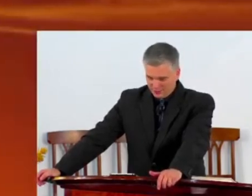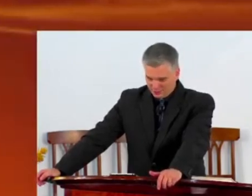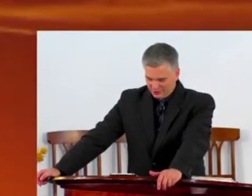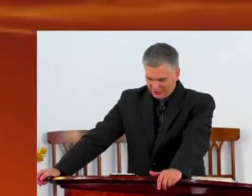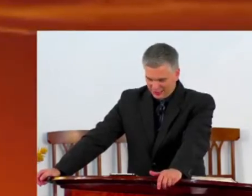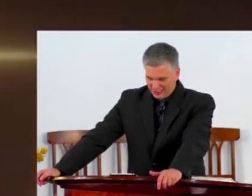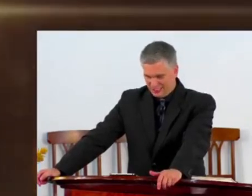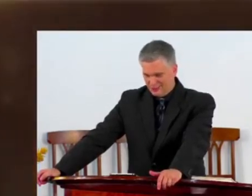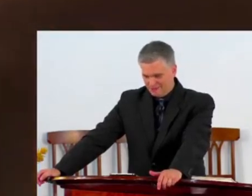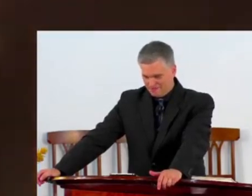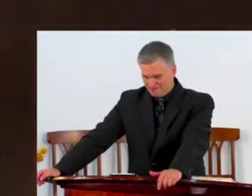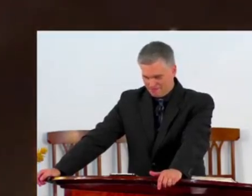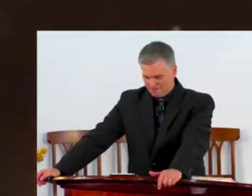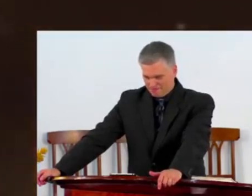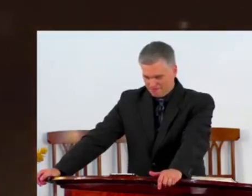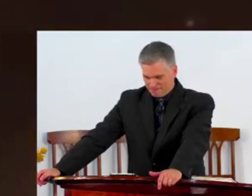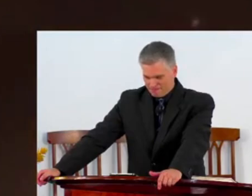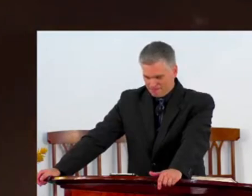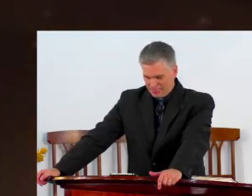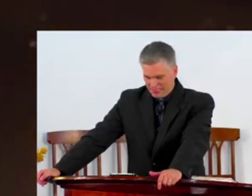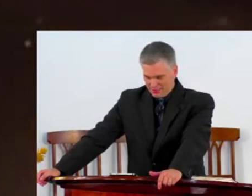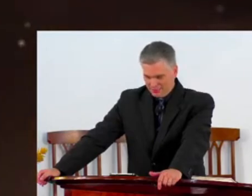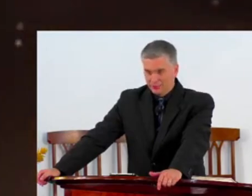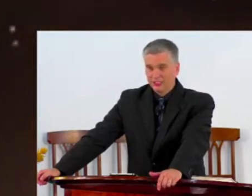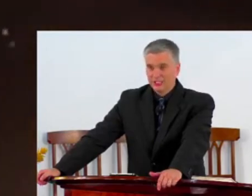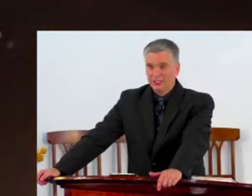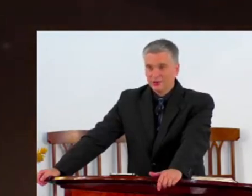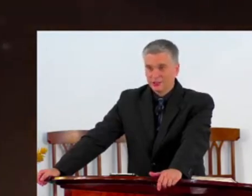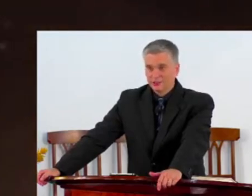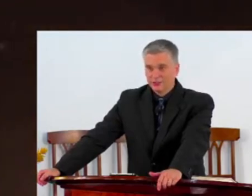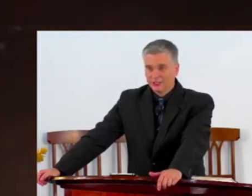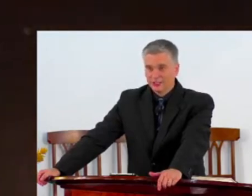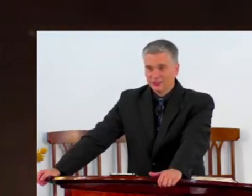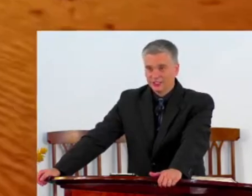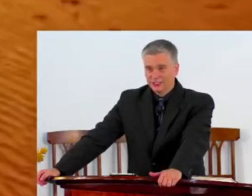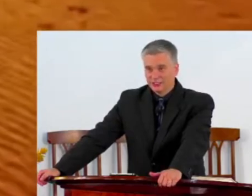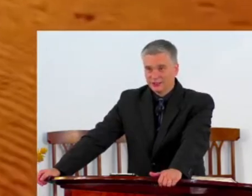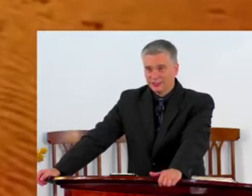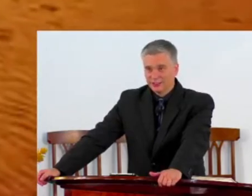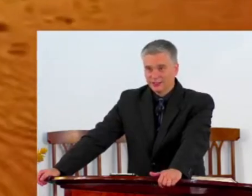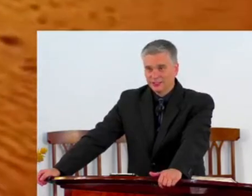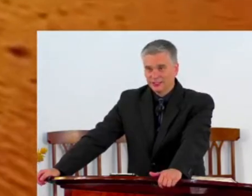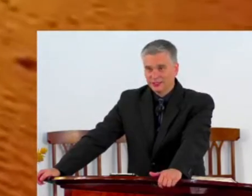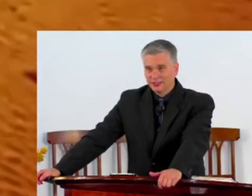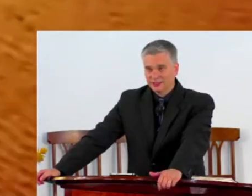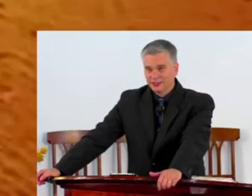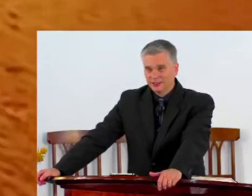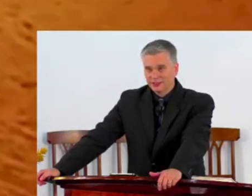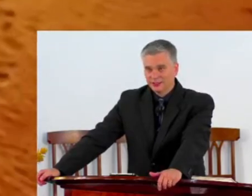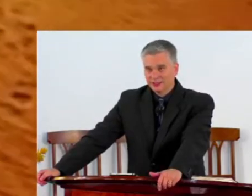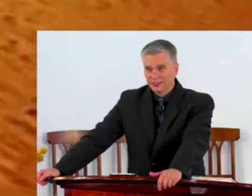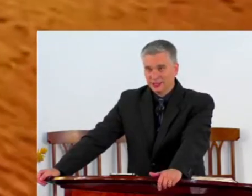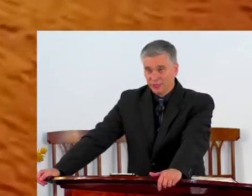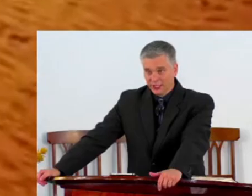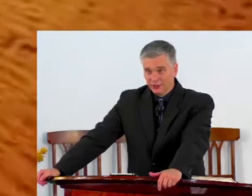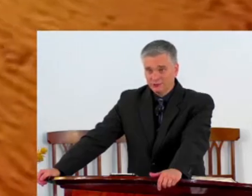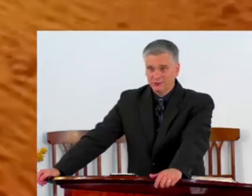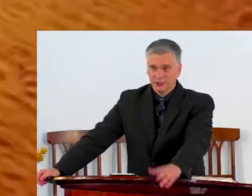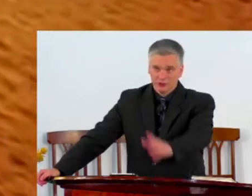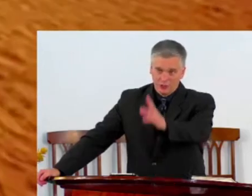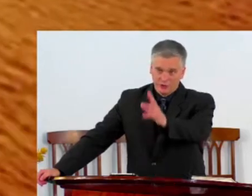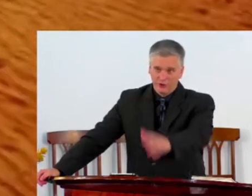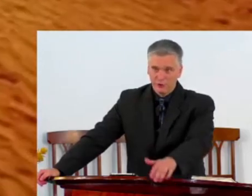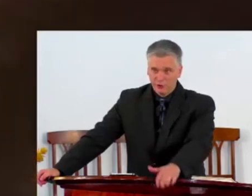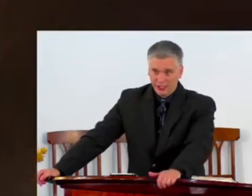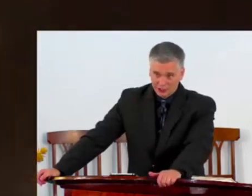Estamos encerrando, mas eu queria que enquanto você visse esse camelo, isso